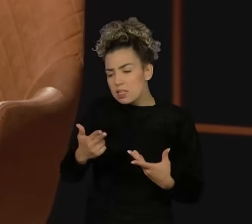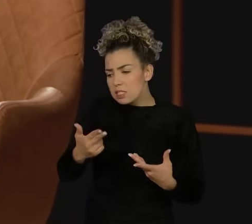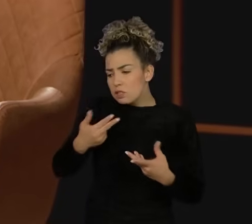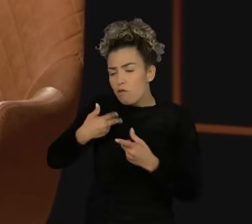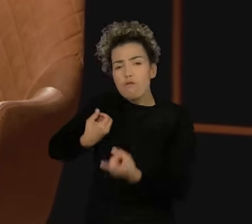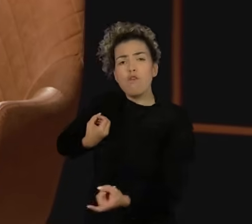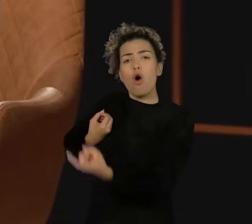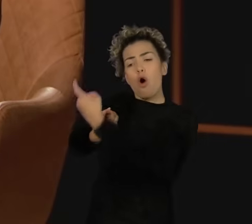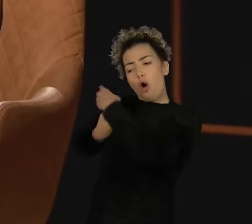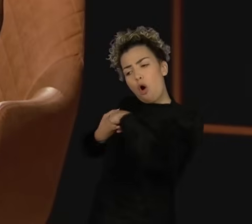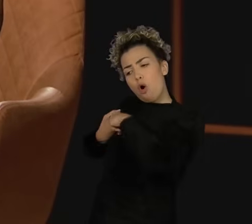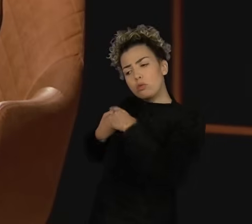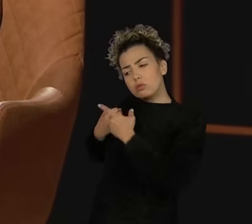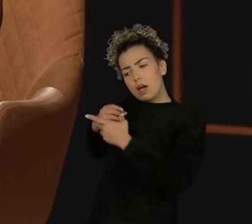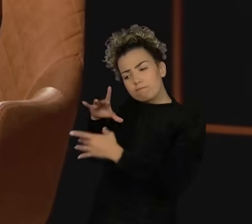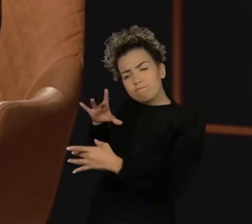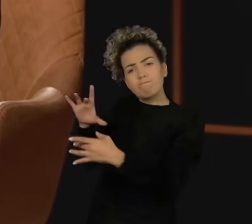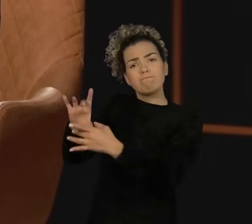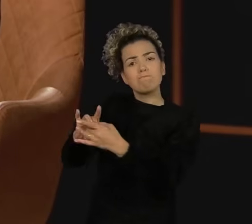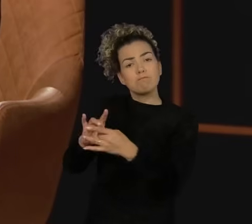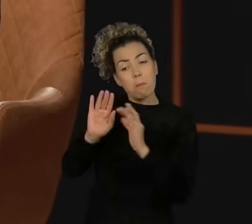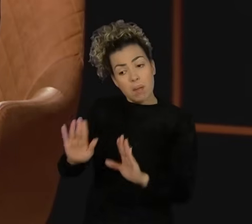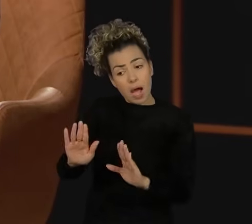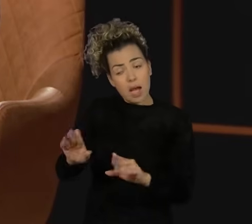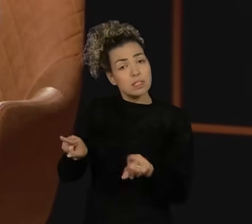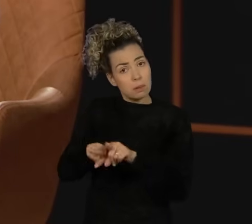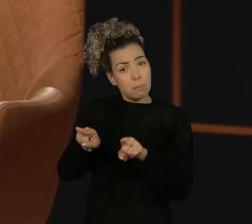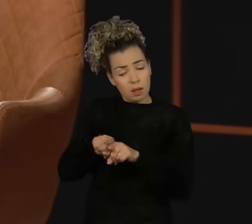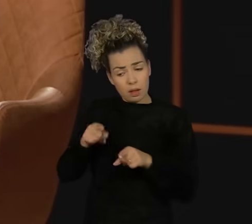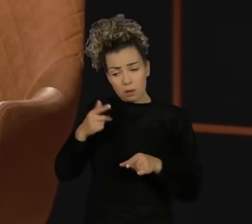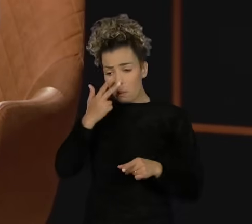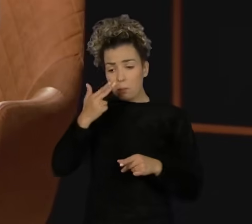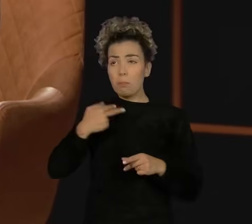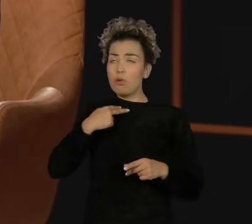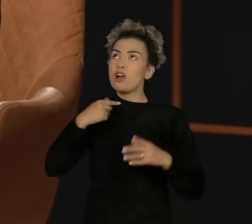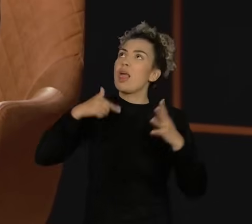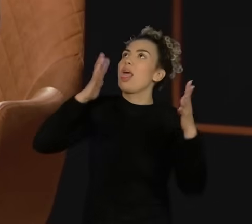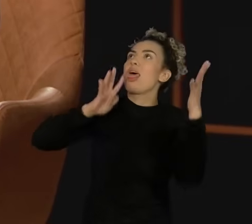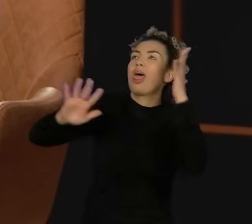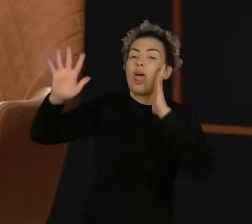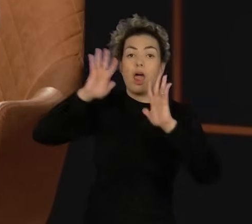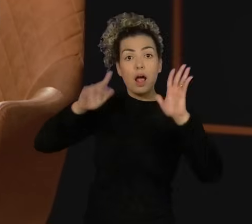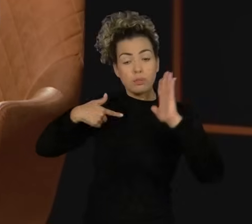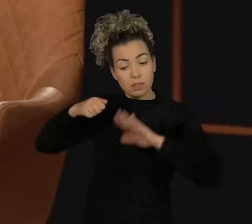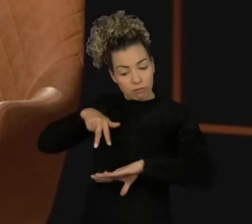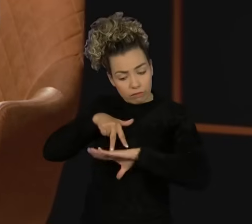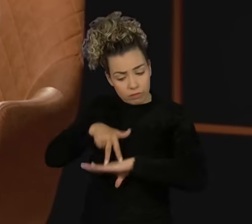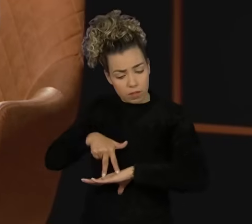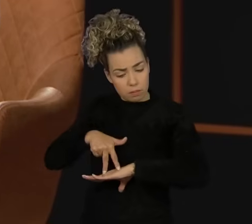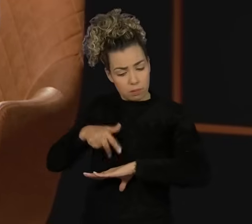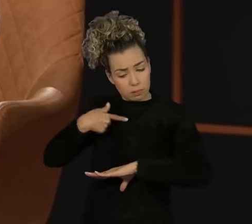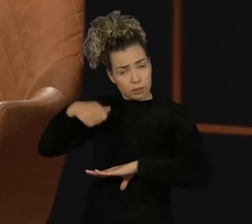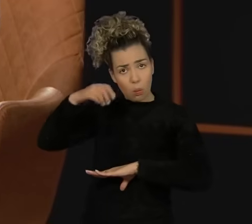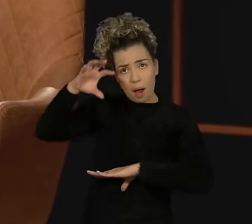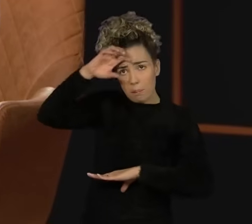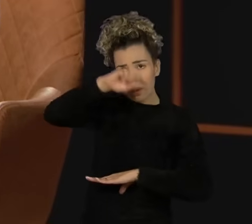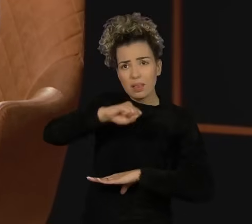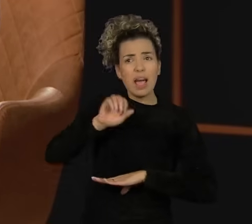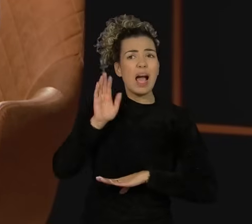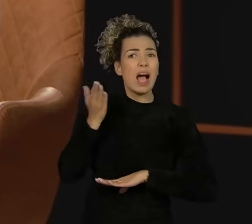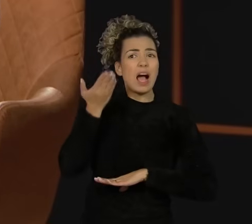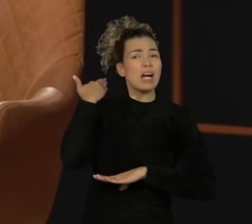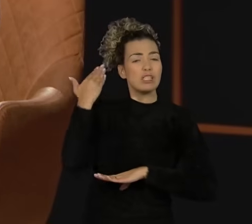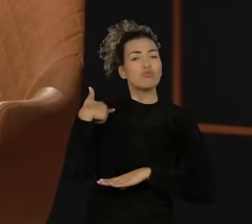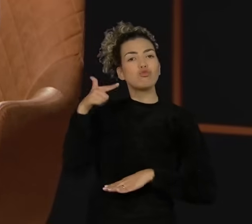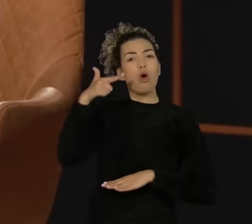eu precisava fincar meu pé no chão e aprender. Eu não tinha consciência ainda total